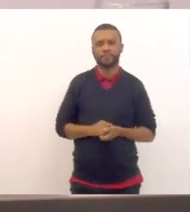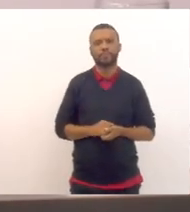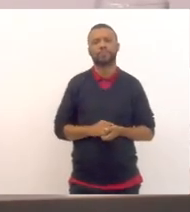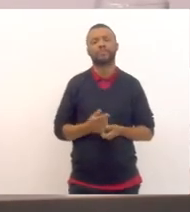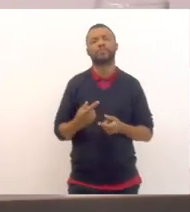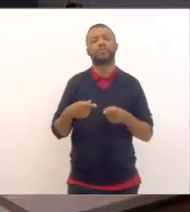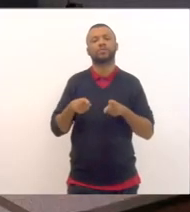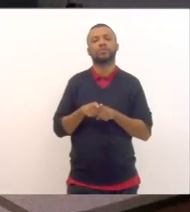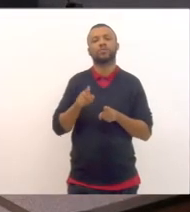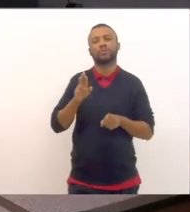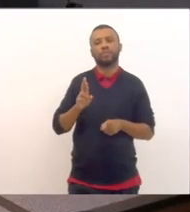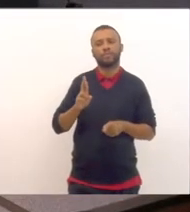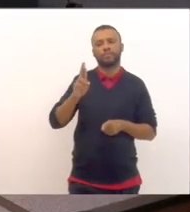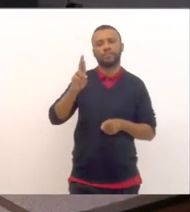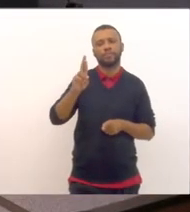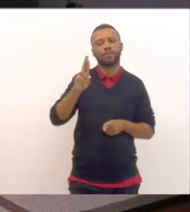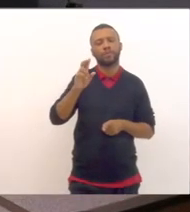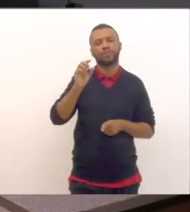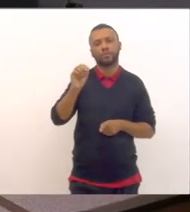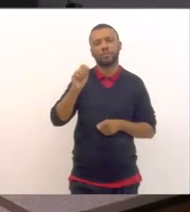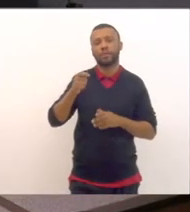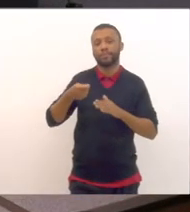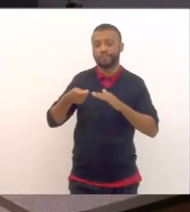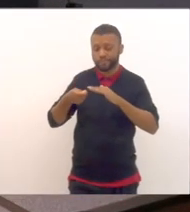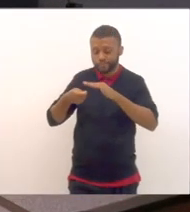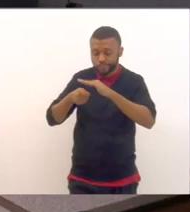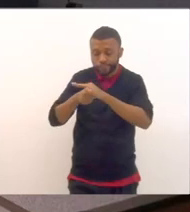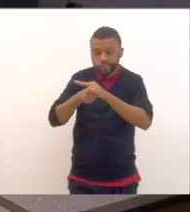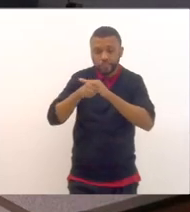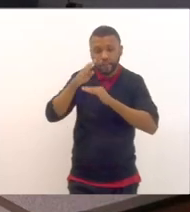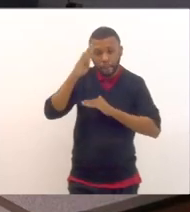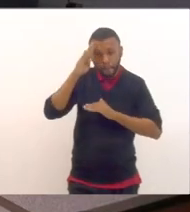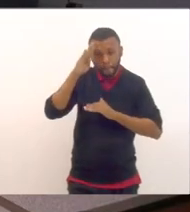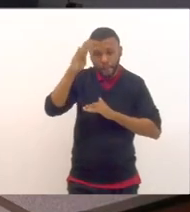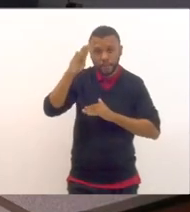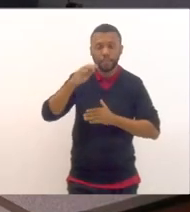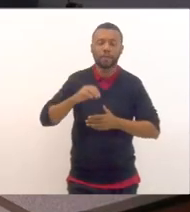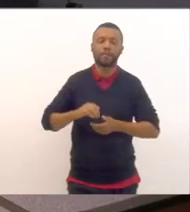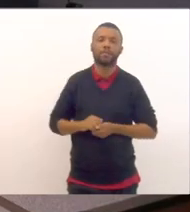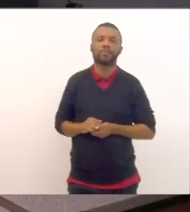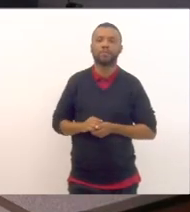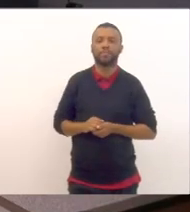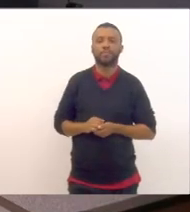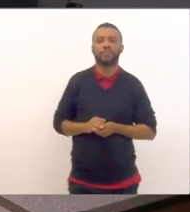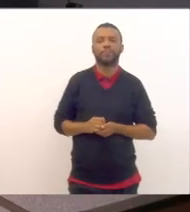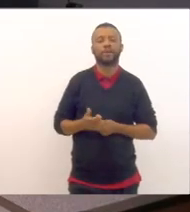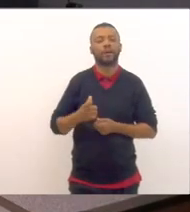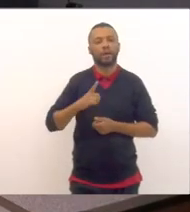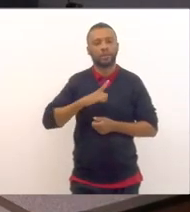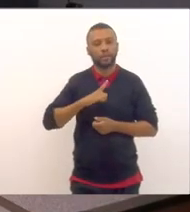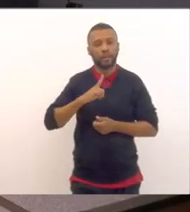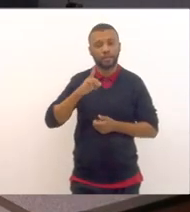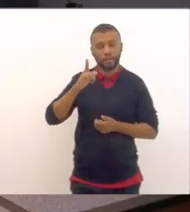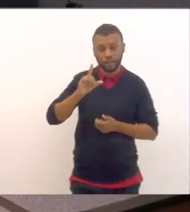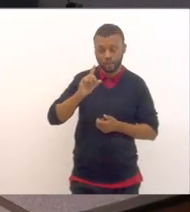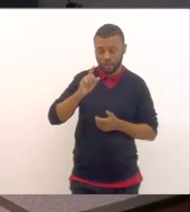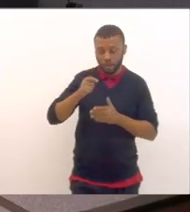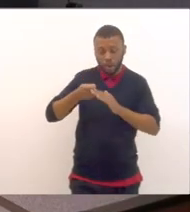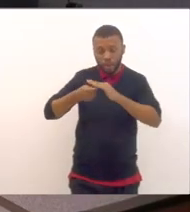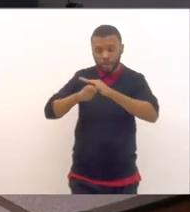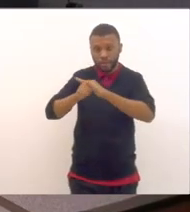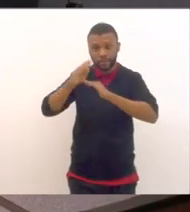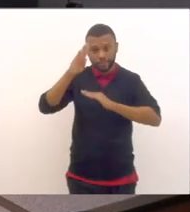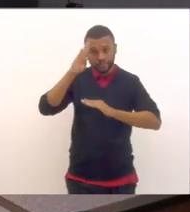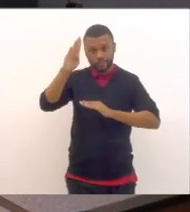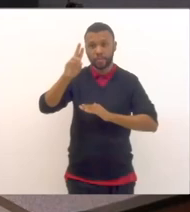representante do acionista majoritário eu entendo que representa da sua lista majoritário deve